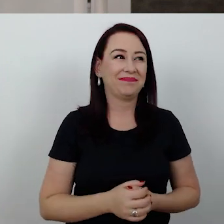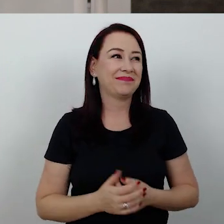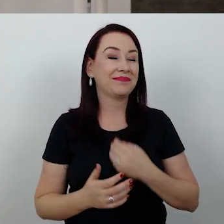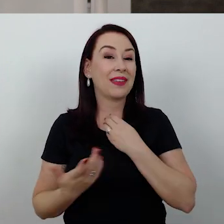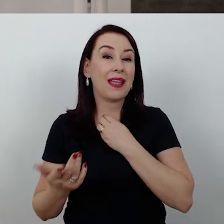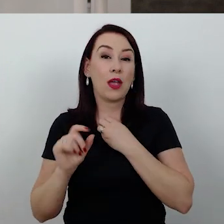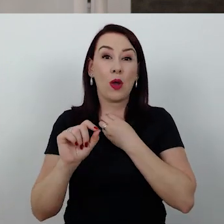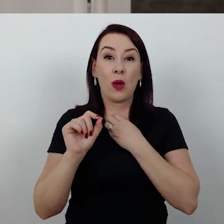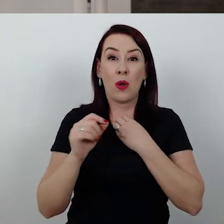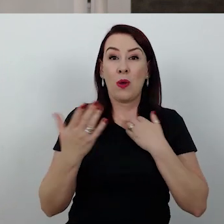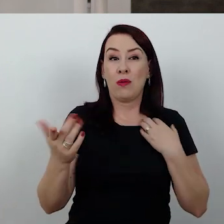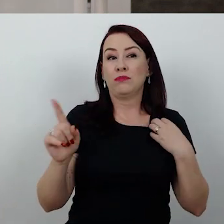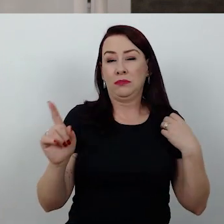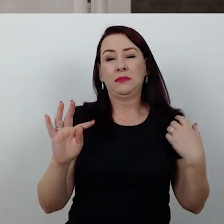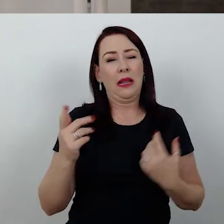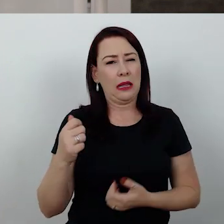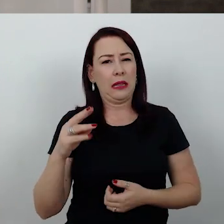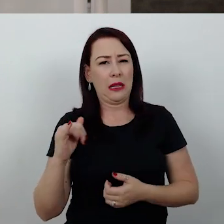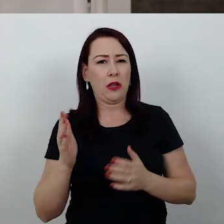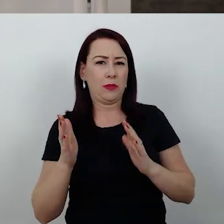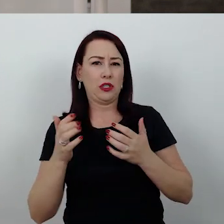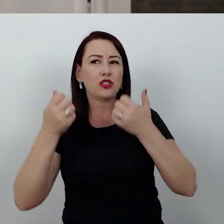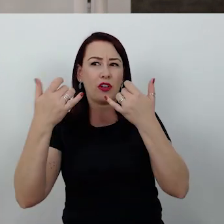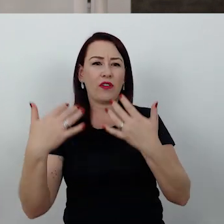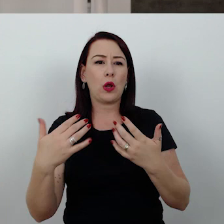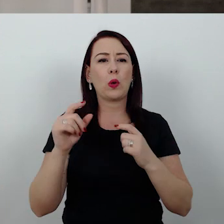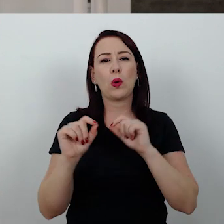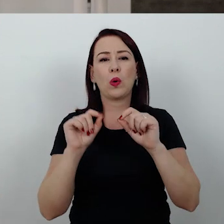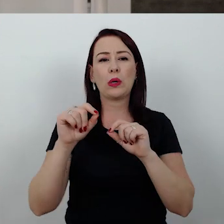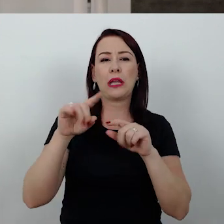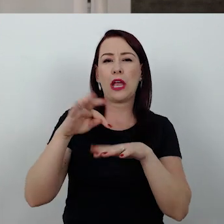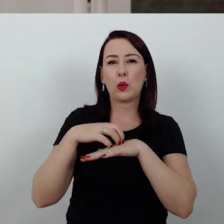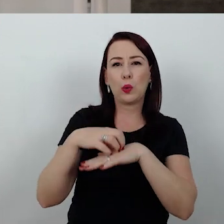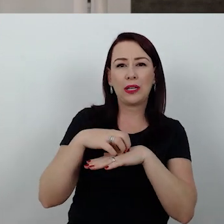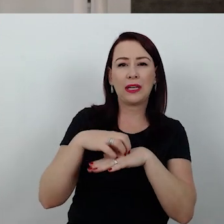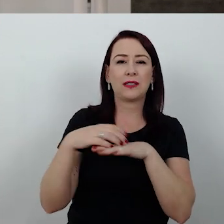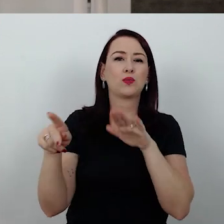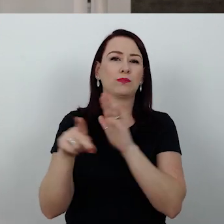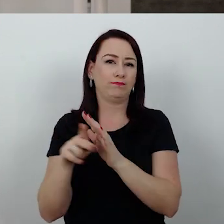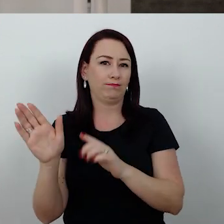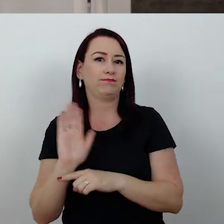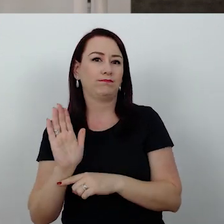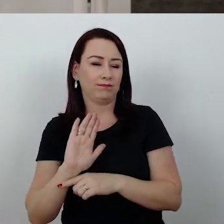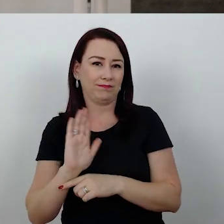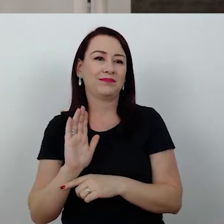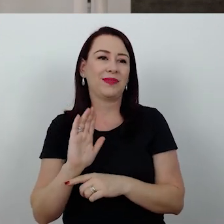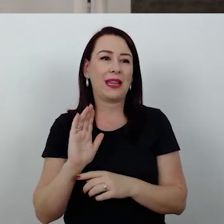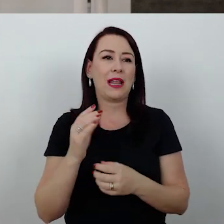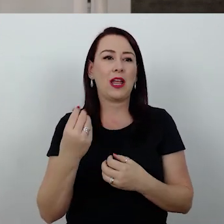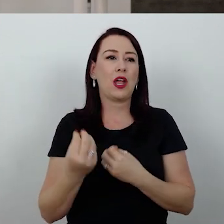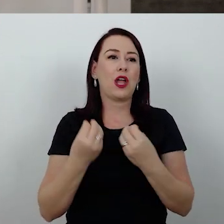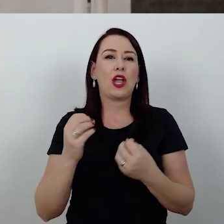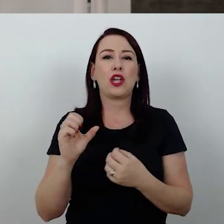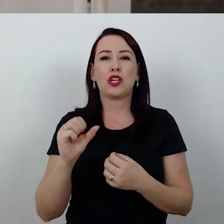Mas, enfim, assim, eu acho que a Tami já falou bastante sobre essa questão do turismo cinematográfico e essa questão do que a galera chama muito sobre